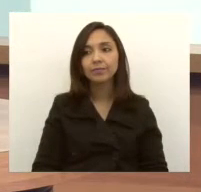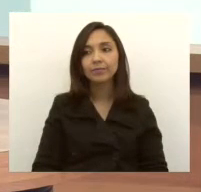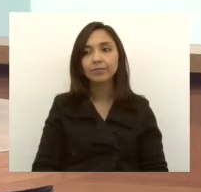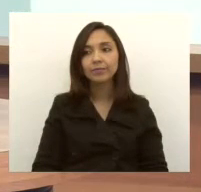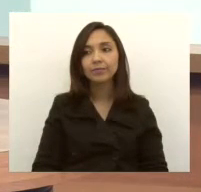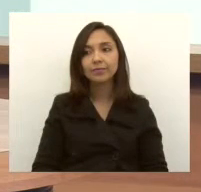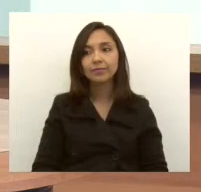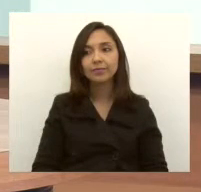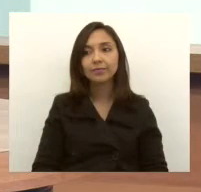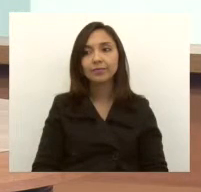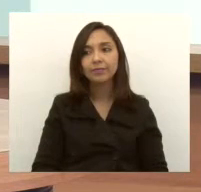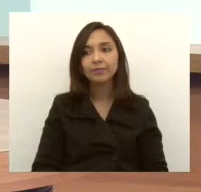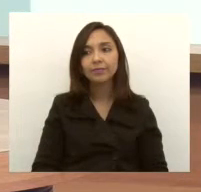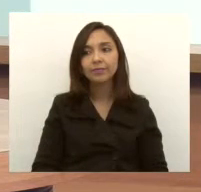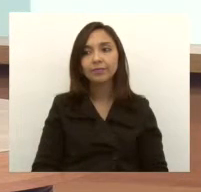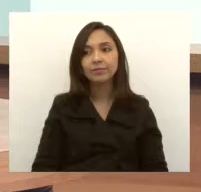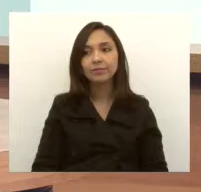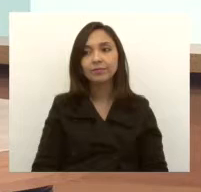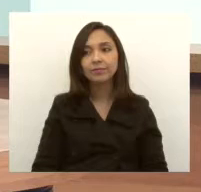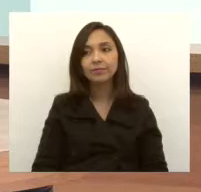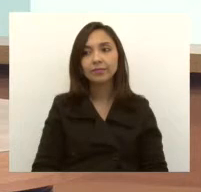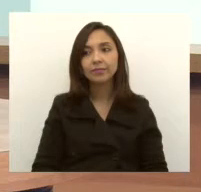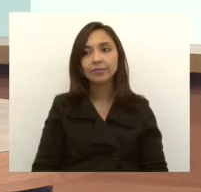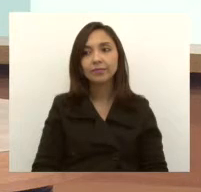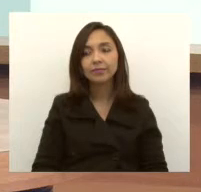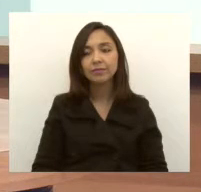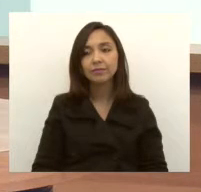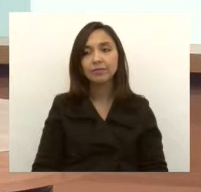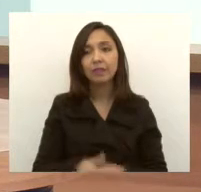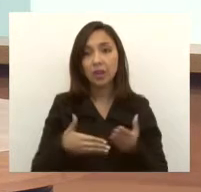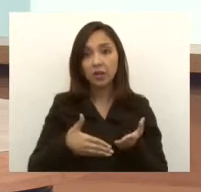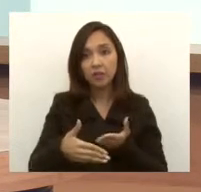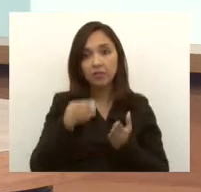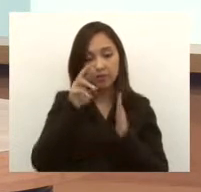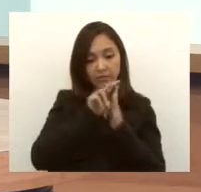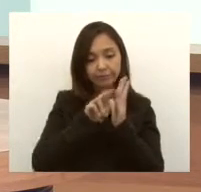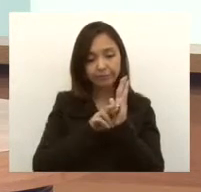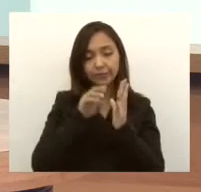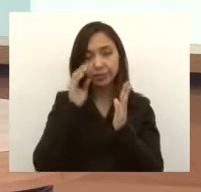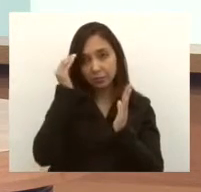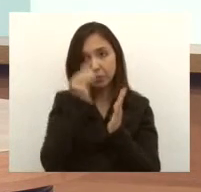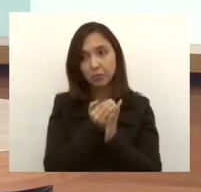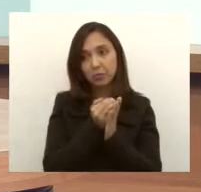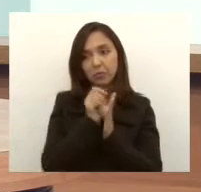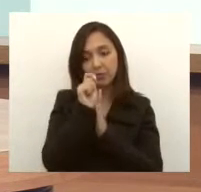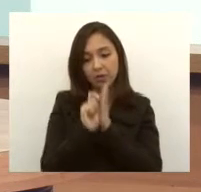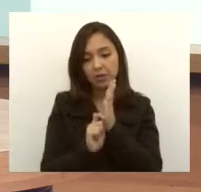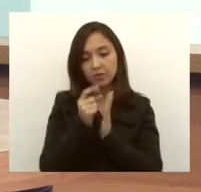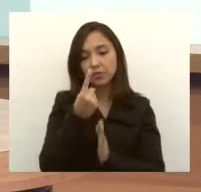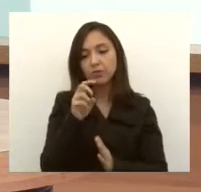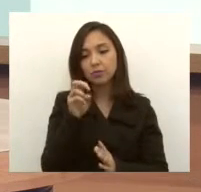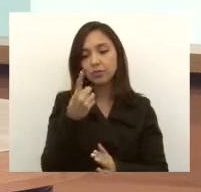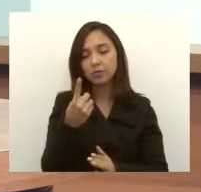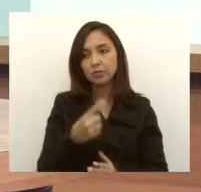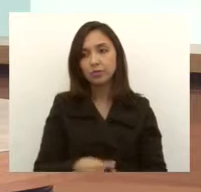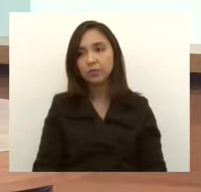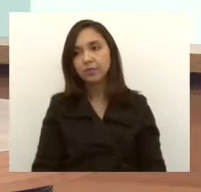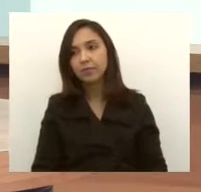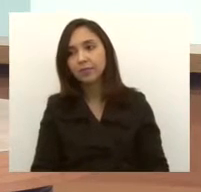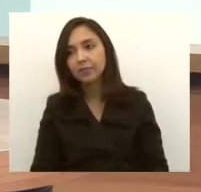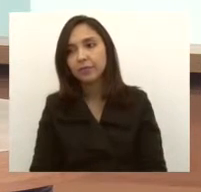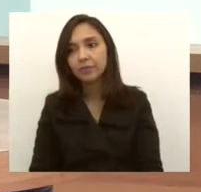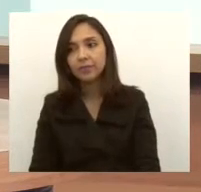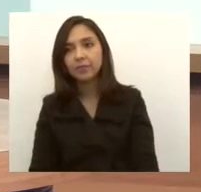Eu não ia discutir nenhum requerimento, agora vou discutir todos. Vamos fazer tudo dentro do regimento aqui para frente. Vamos embora. Pelo artigo 151. Com a palavra, vereador, pelo 151.